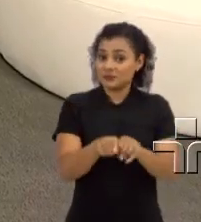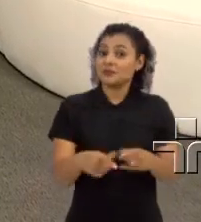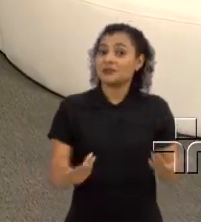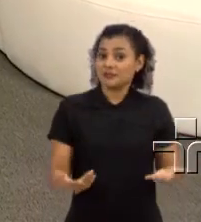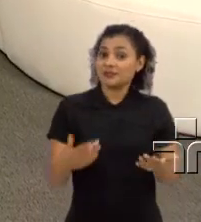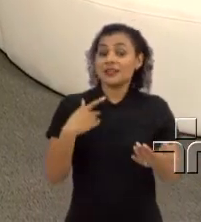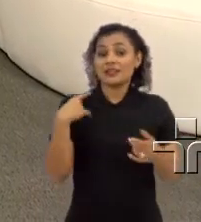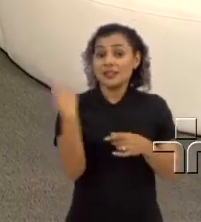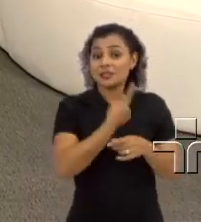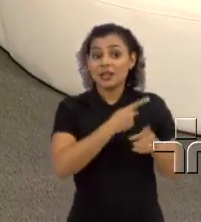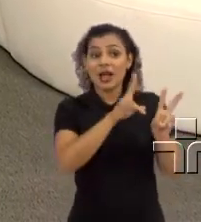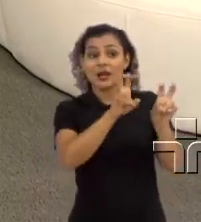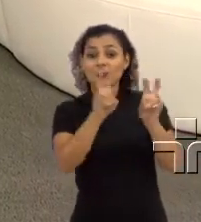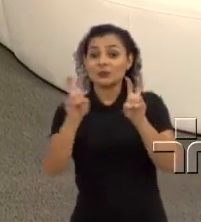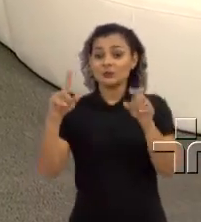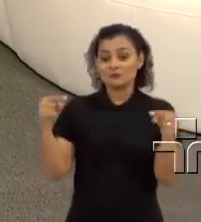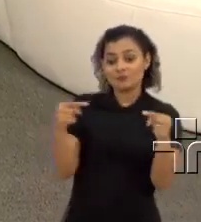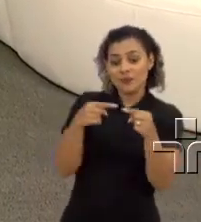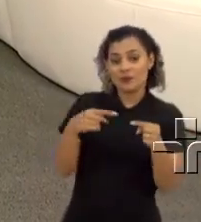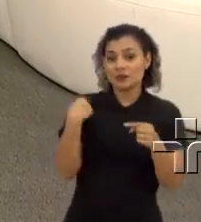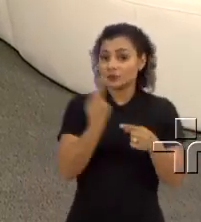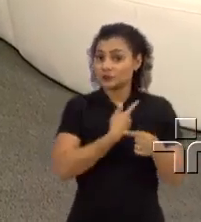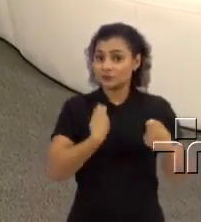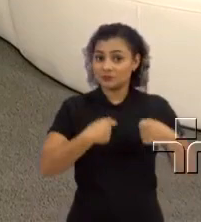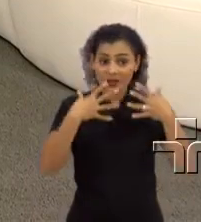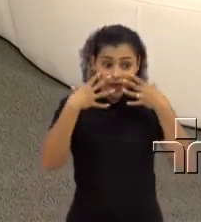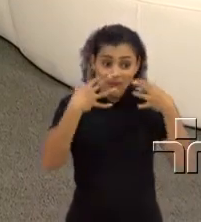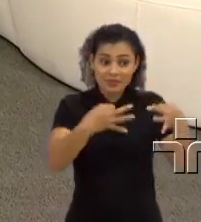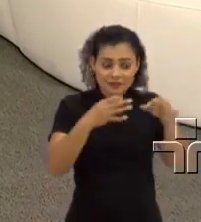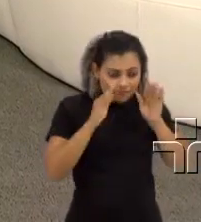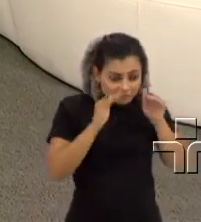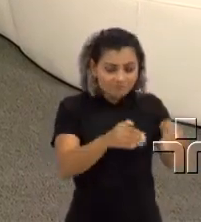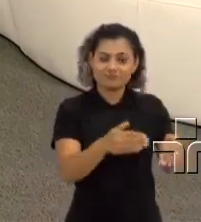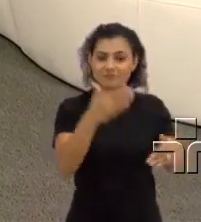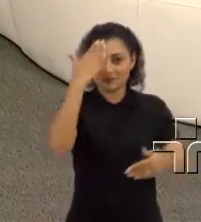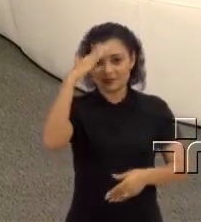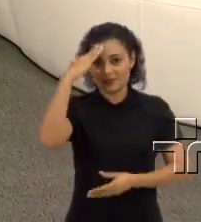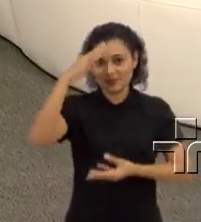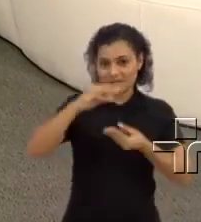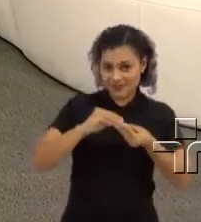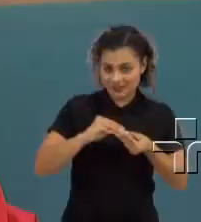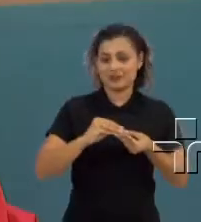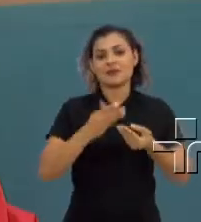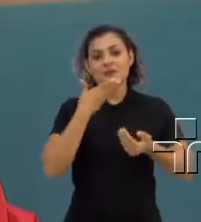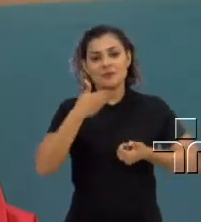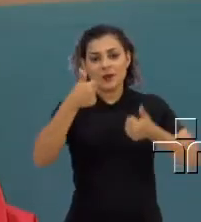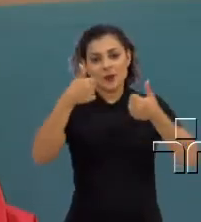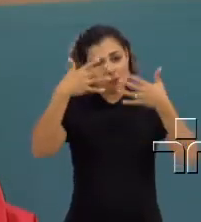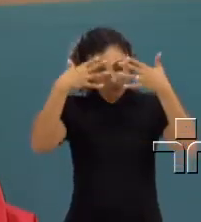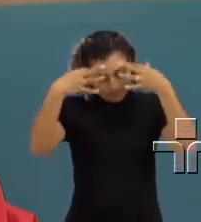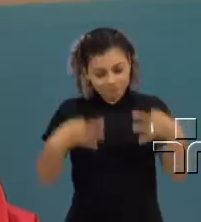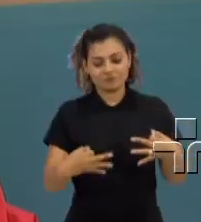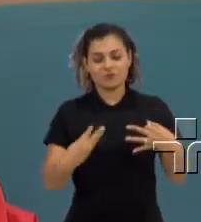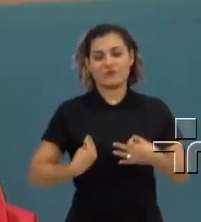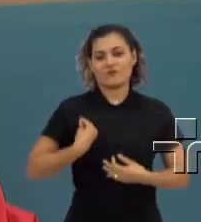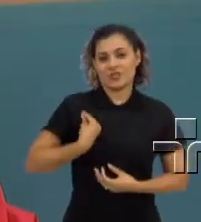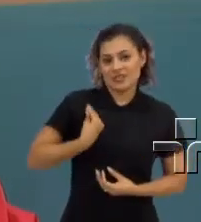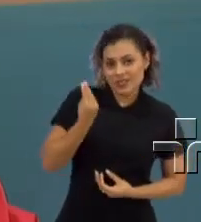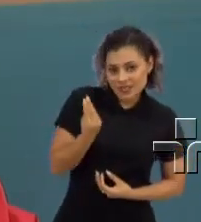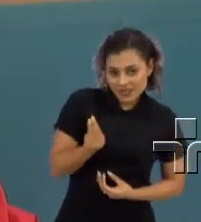em volta da gente e que a gente deve prestar mais atenção, né? Para poder ter uma melhor compreensão da sua